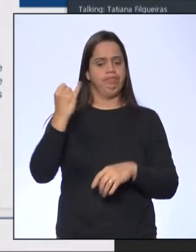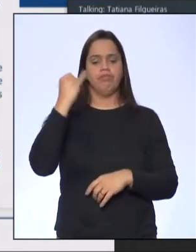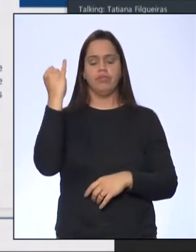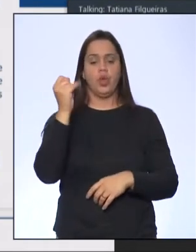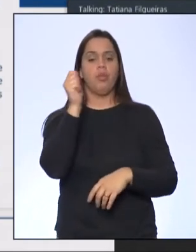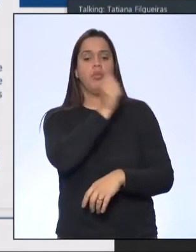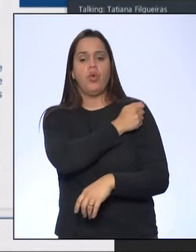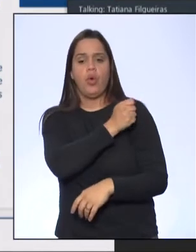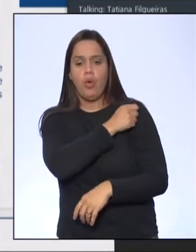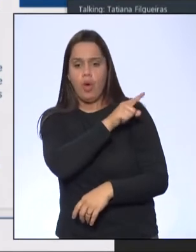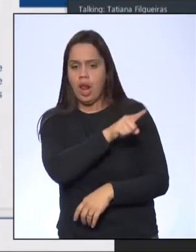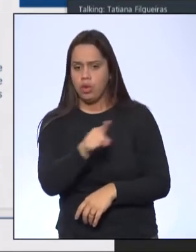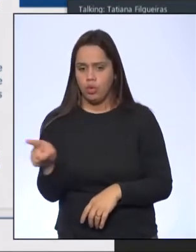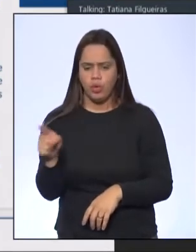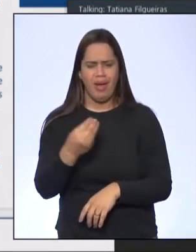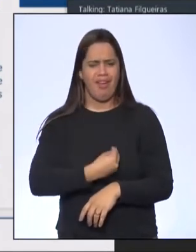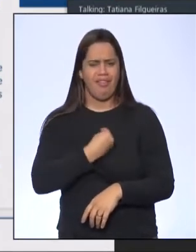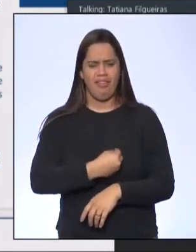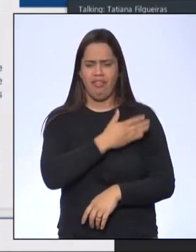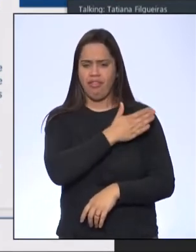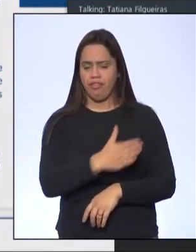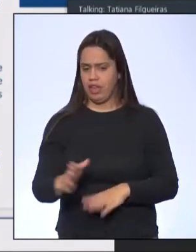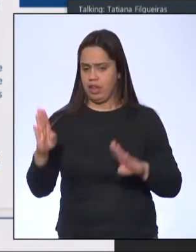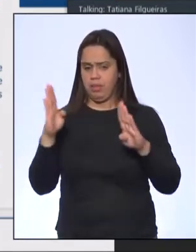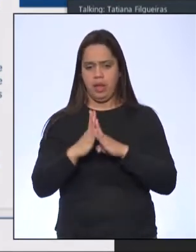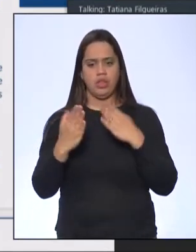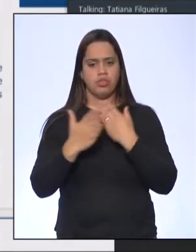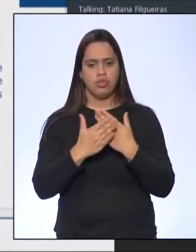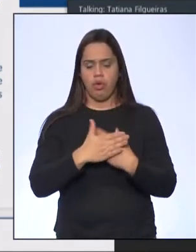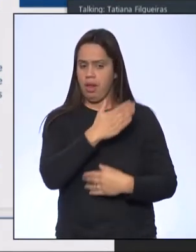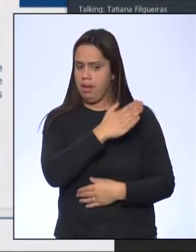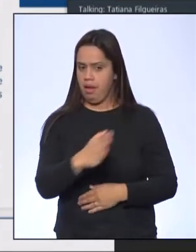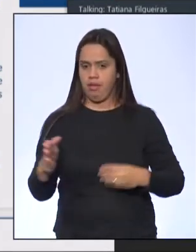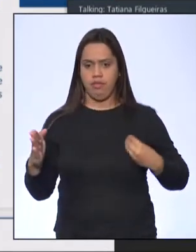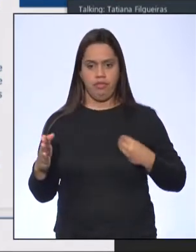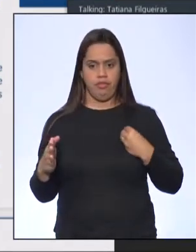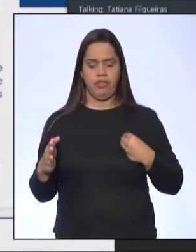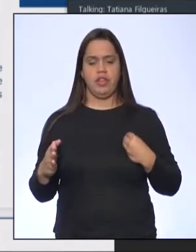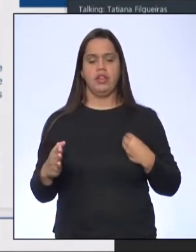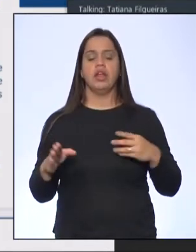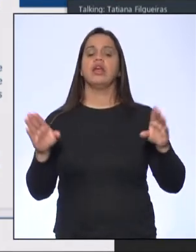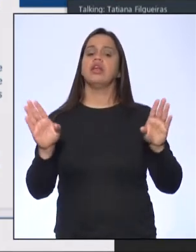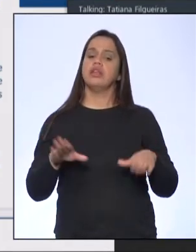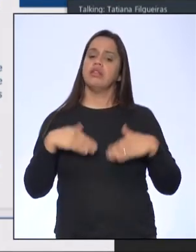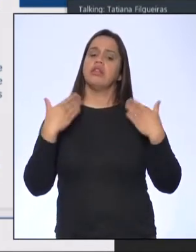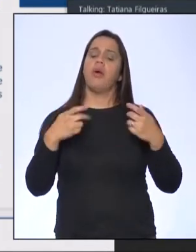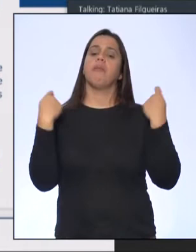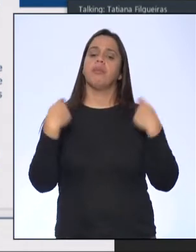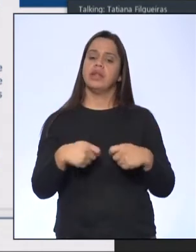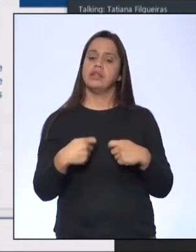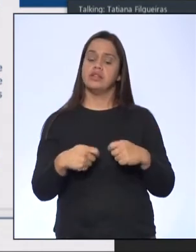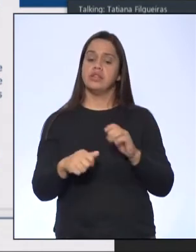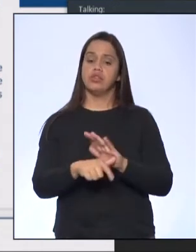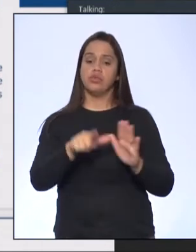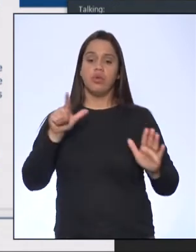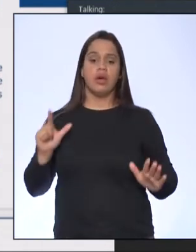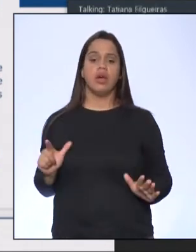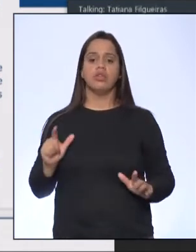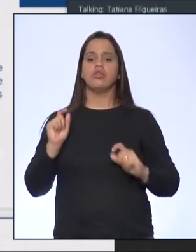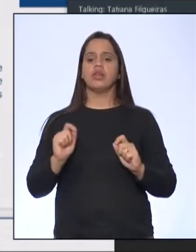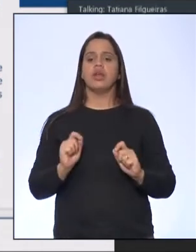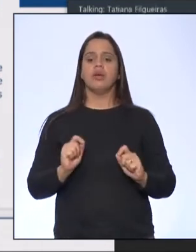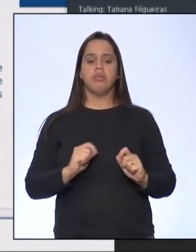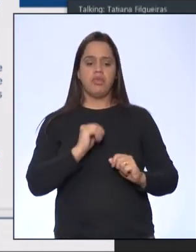o aluno, para o resto da vida, para a escola e para o resto da vida. E, portanto, elas precisam ser desenvolvidas primeiro